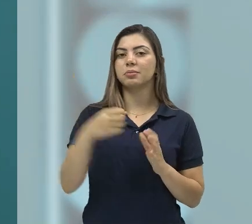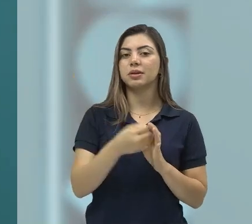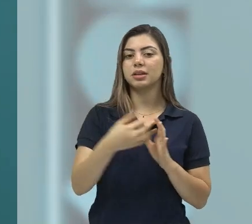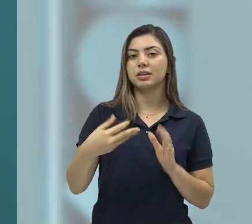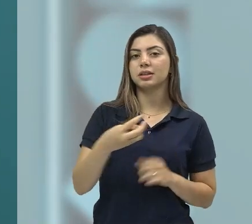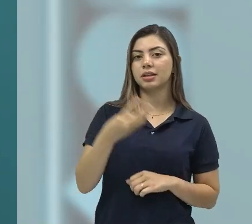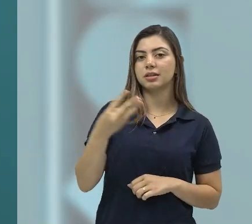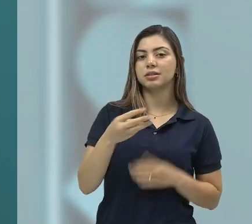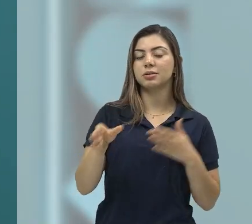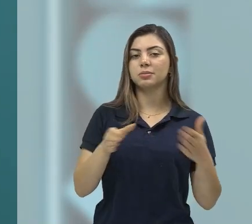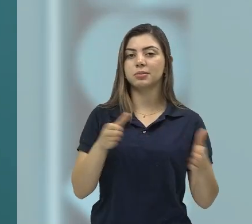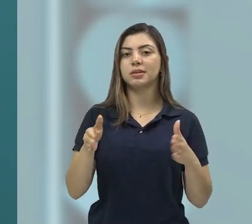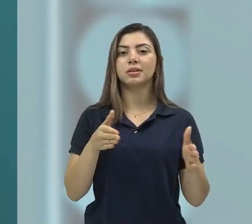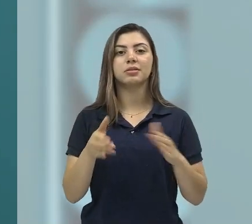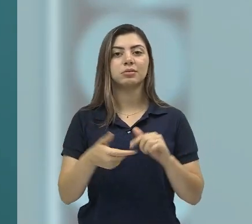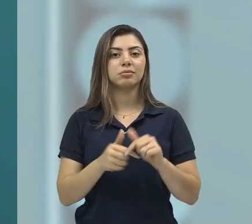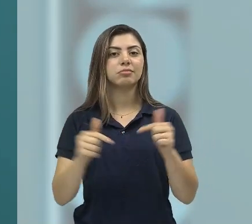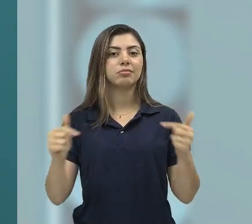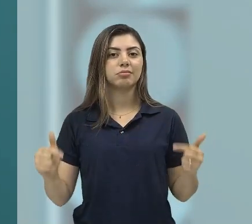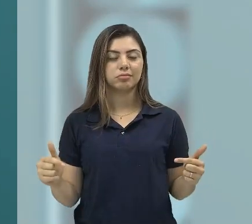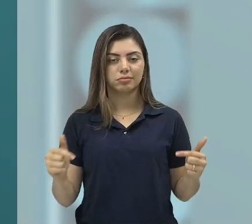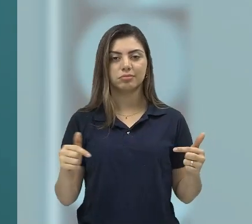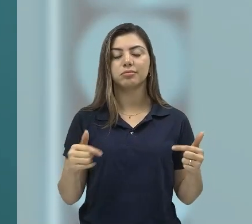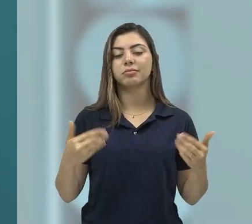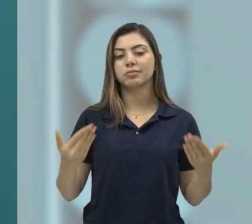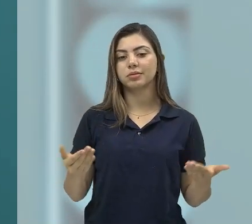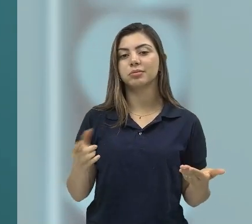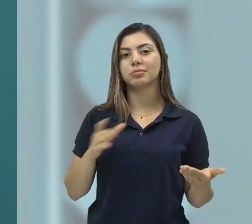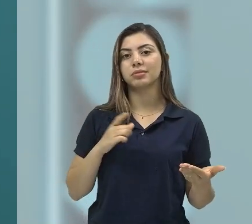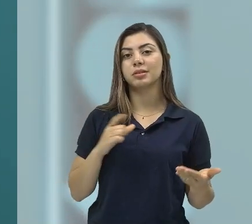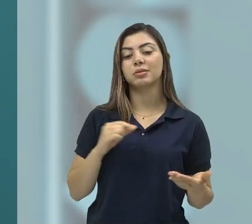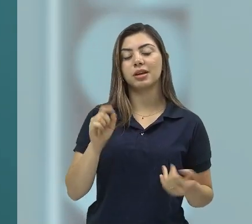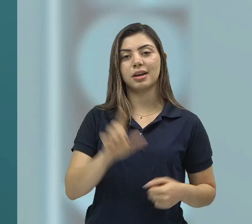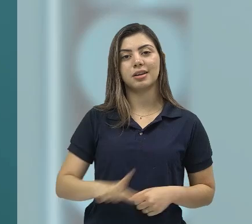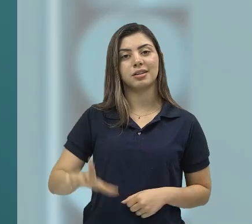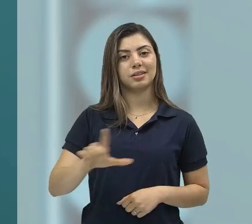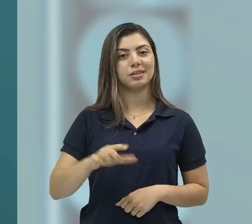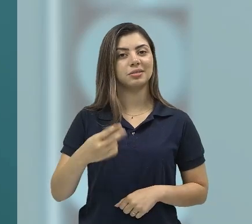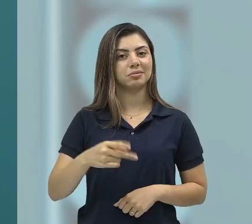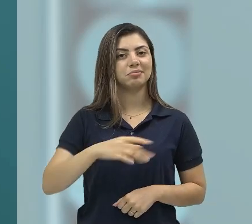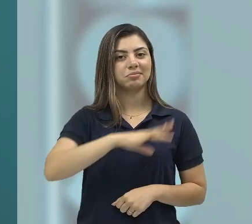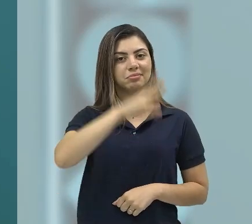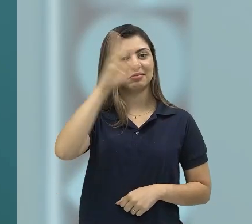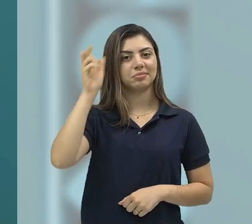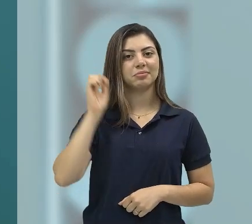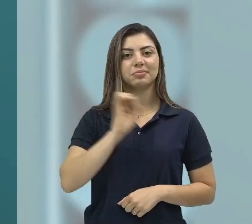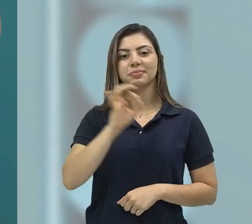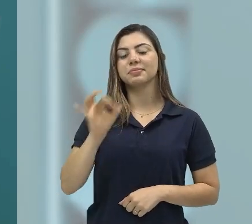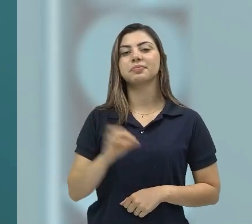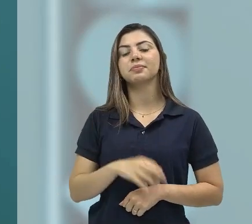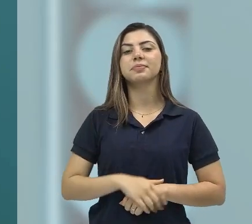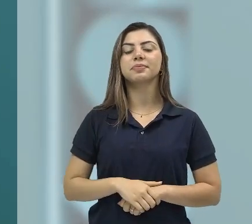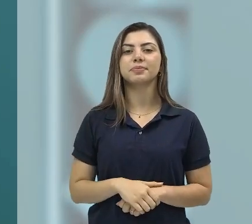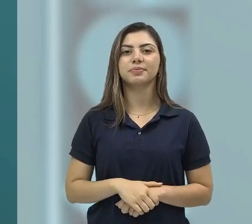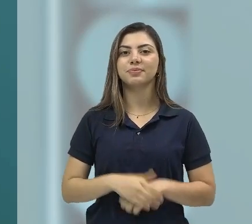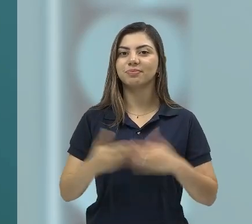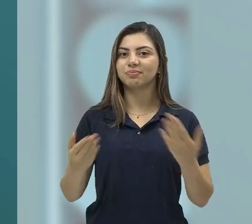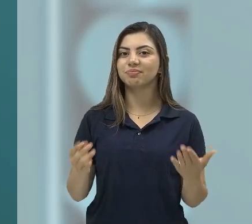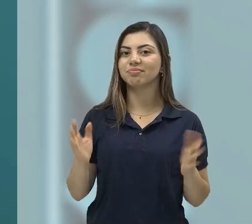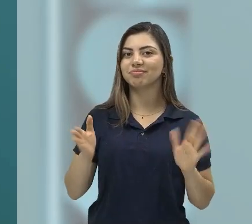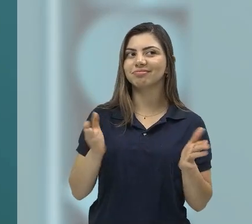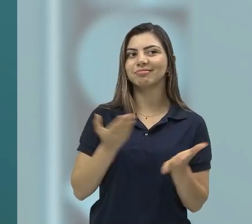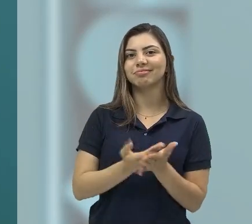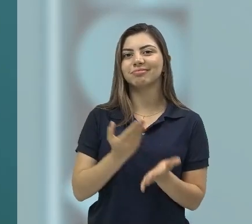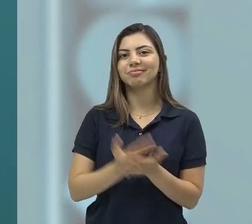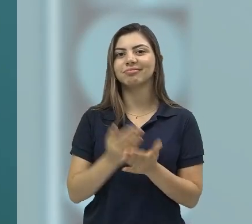modernismo, passa pelo pós-modernismo e chega, inclusive, à nossa literatura amazonense. Então, agora, para a gente já entender o contexto